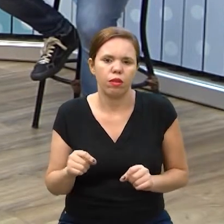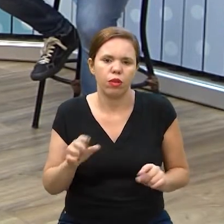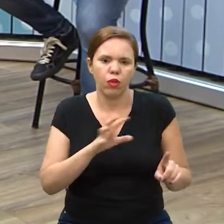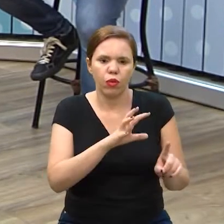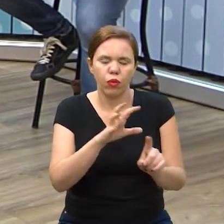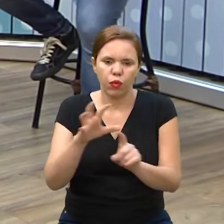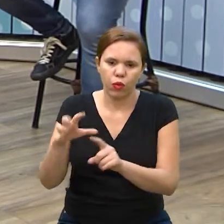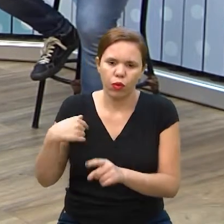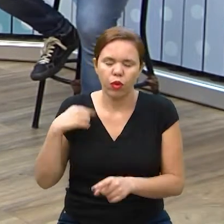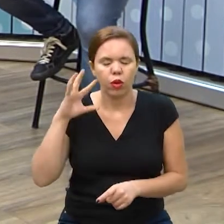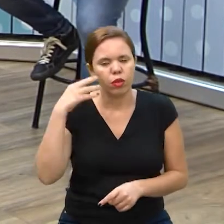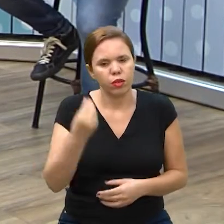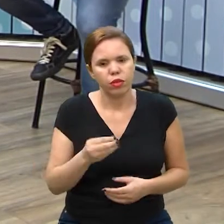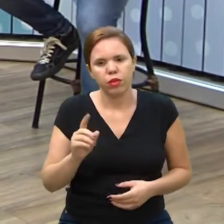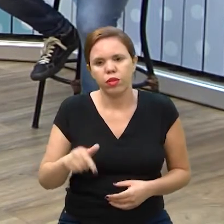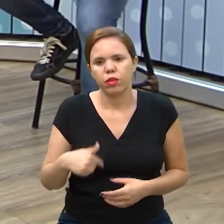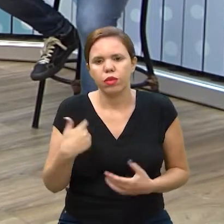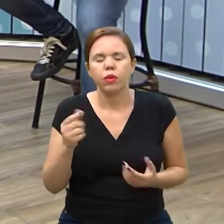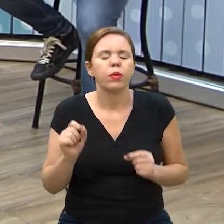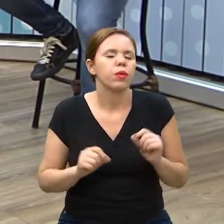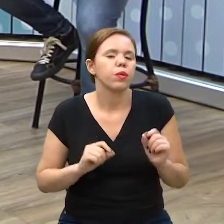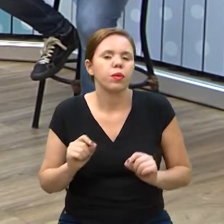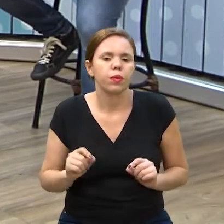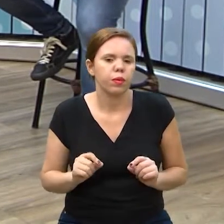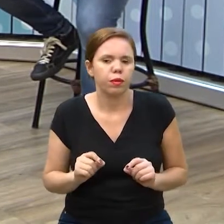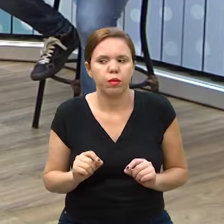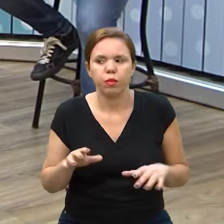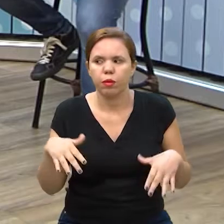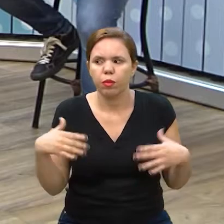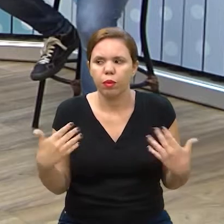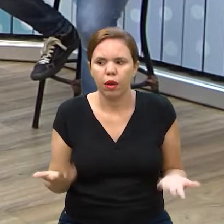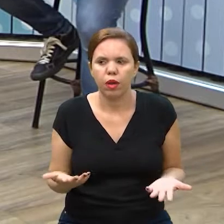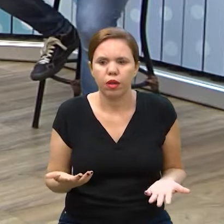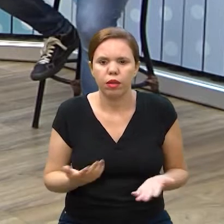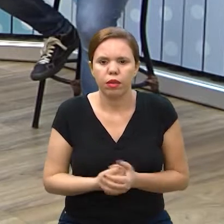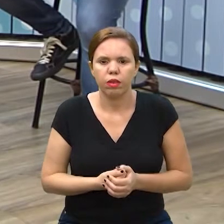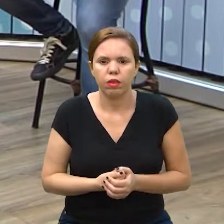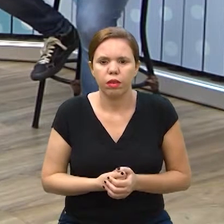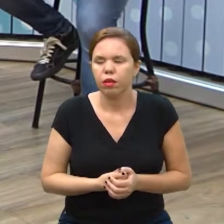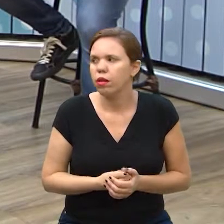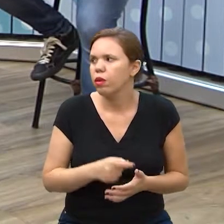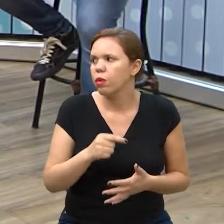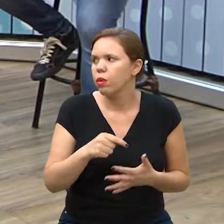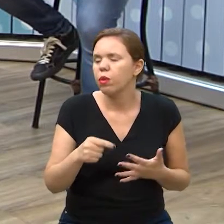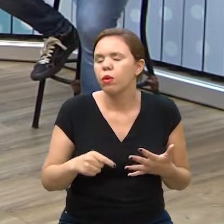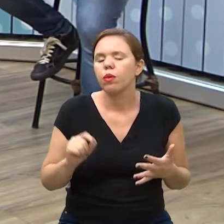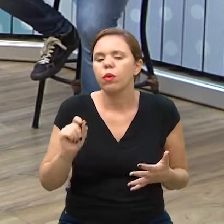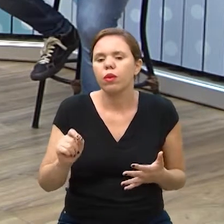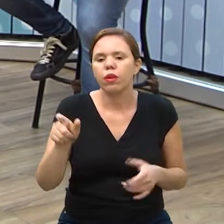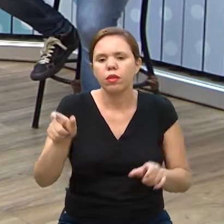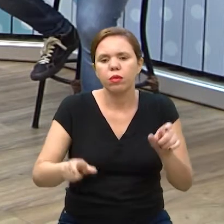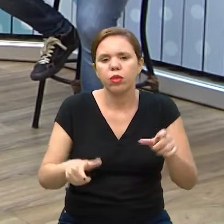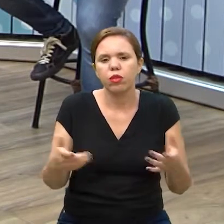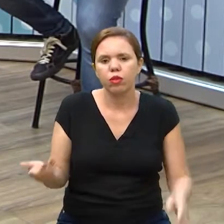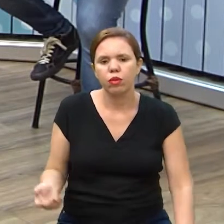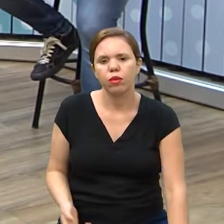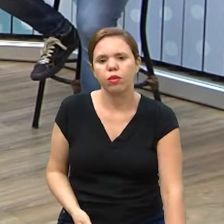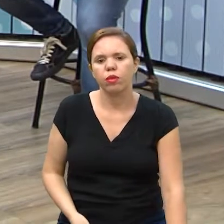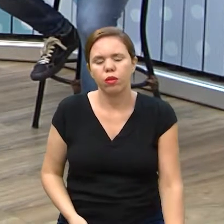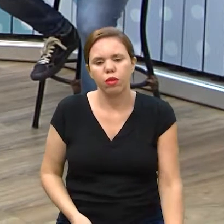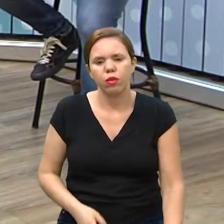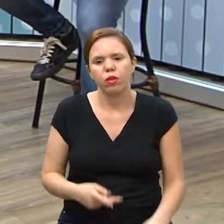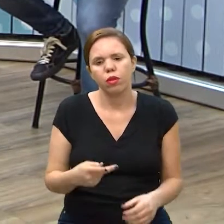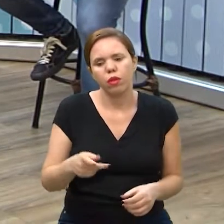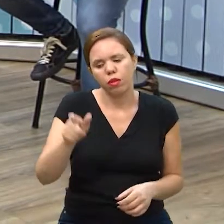a influência, nós entendemos, mas quais são os pontos, né, que essas